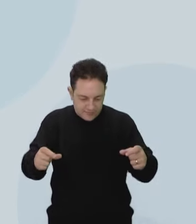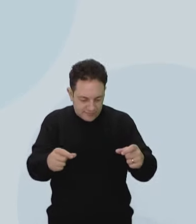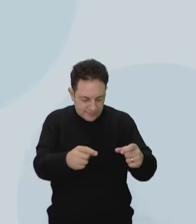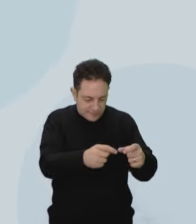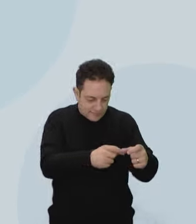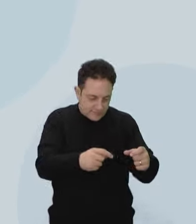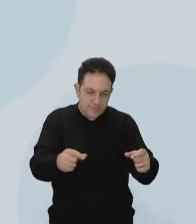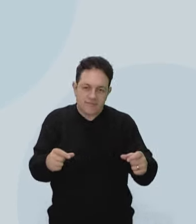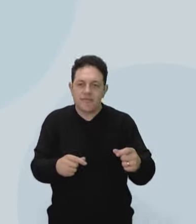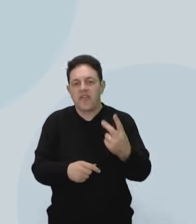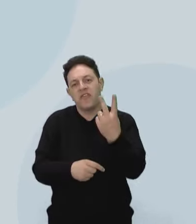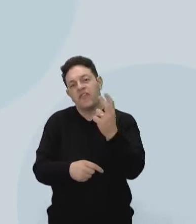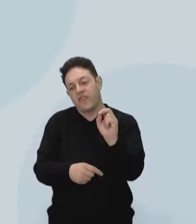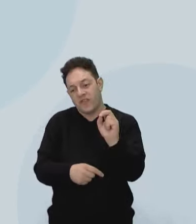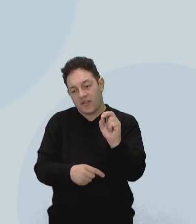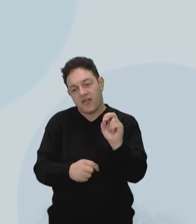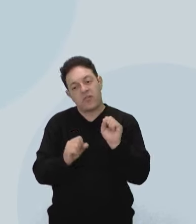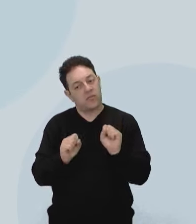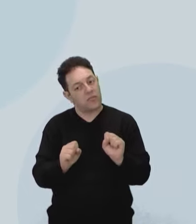20 casinhas.